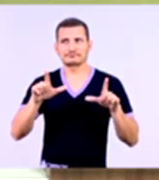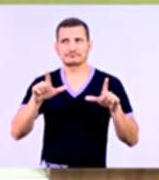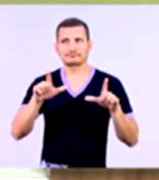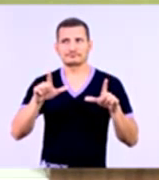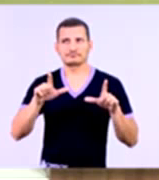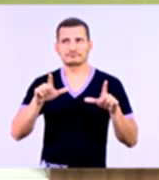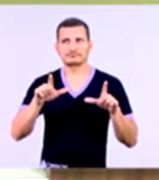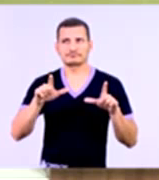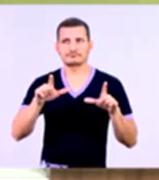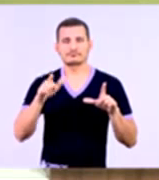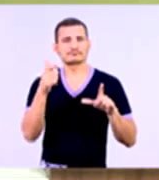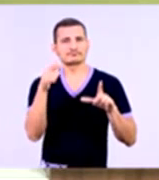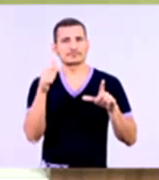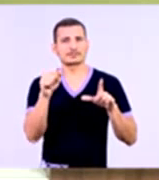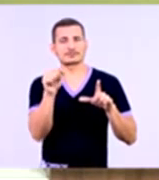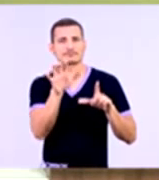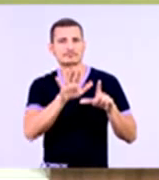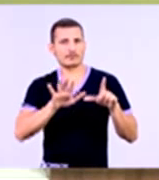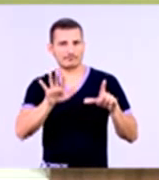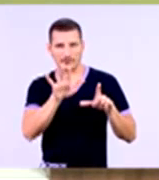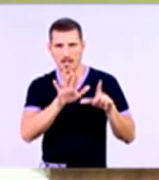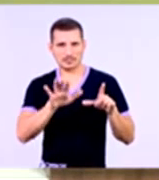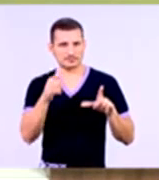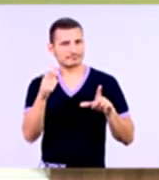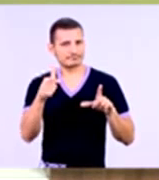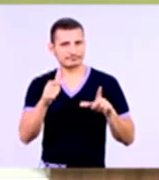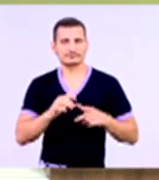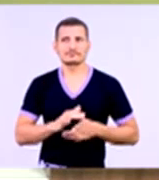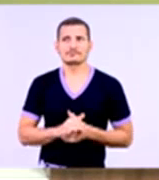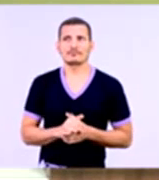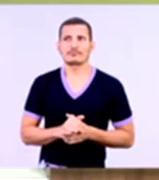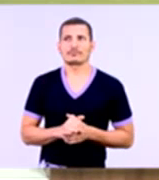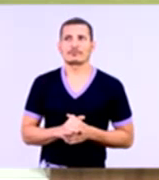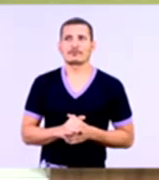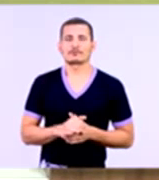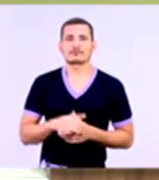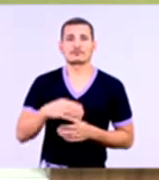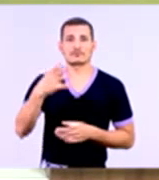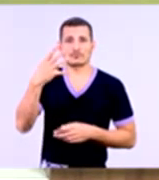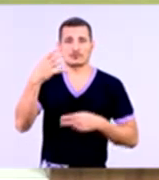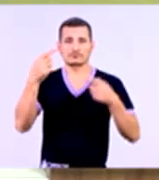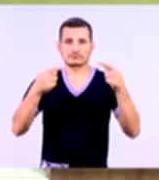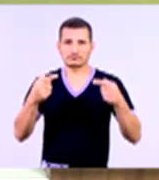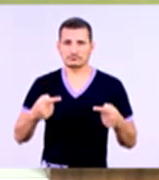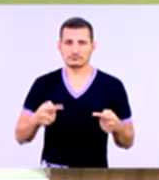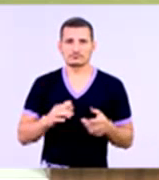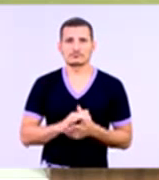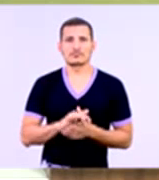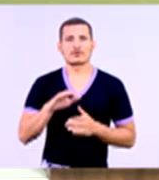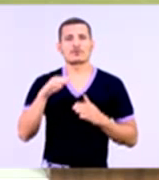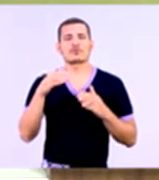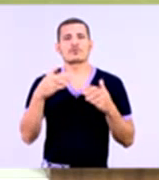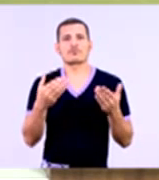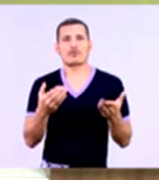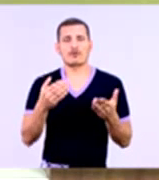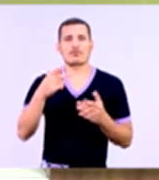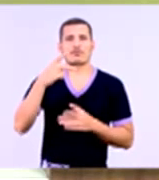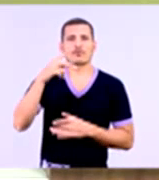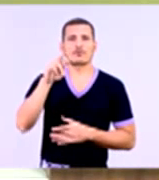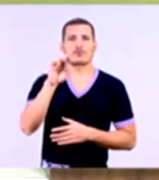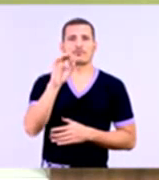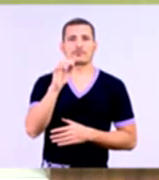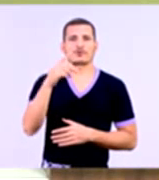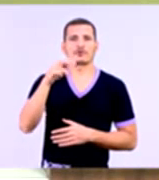sem aquela interface amigável para o usuário. Bom, a questão 4. Qual a propriedade de um elemento precisa ser modificada para